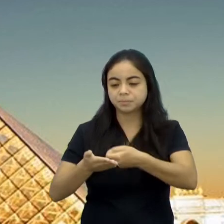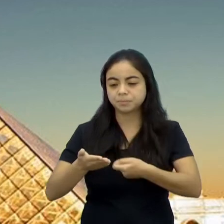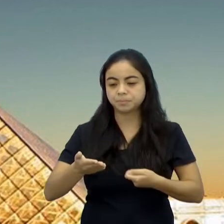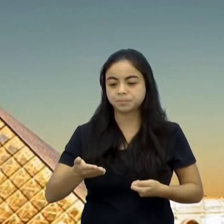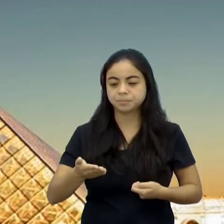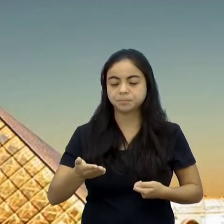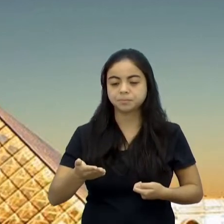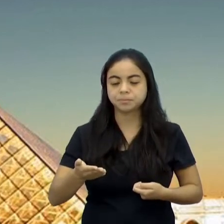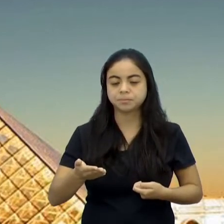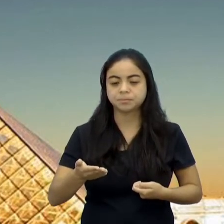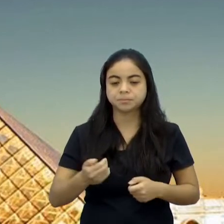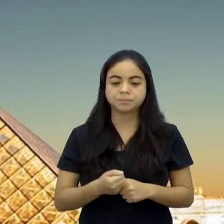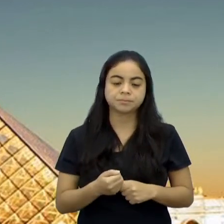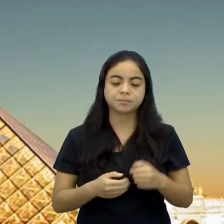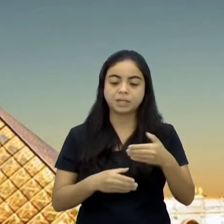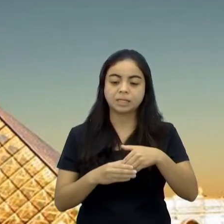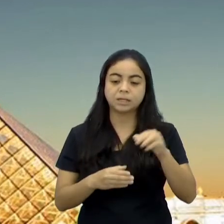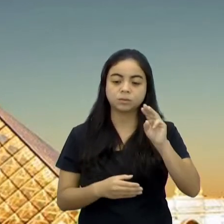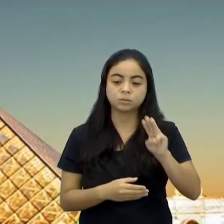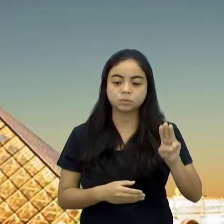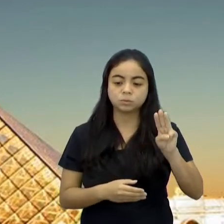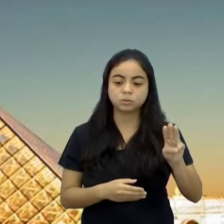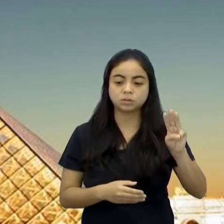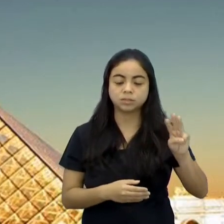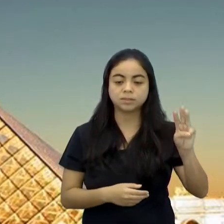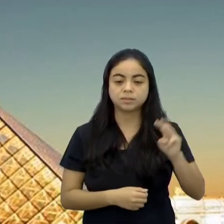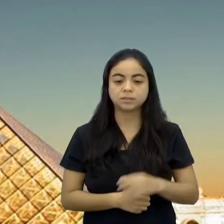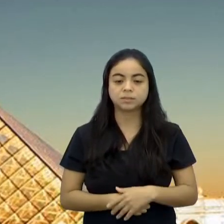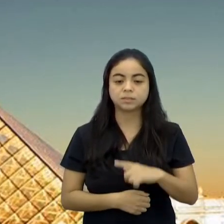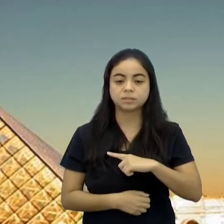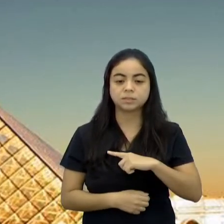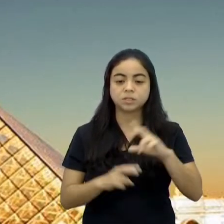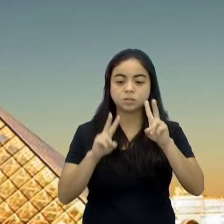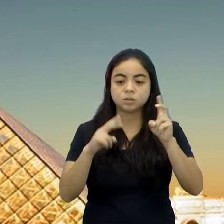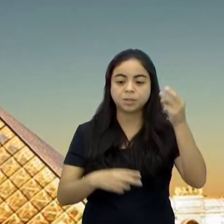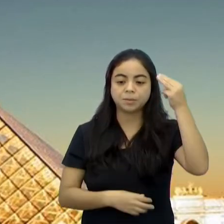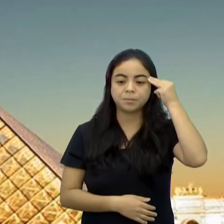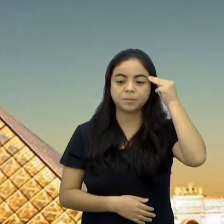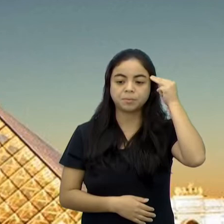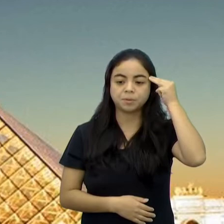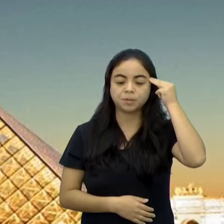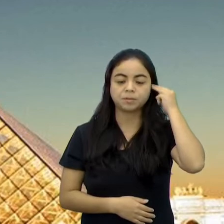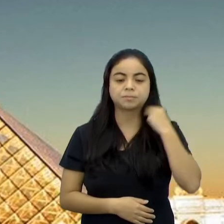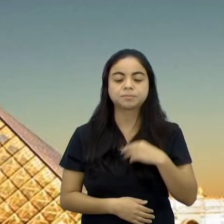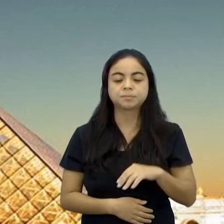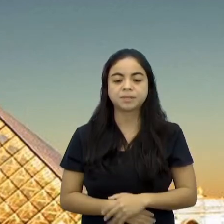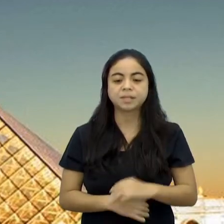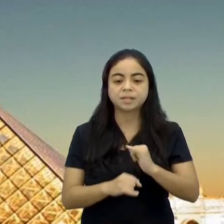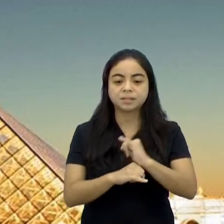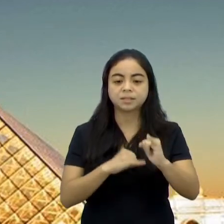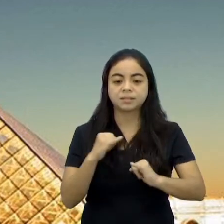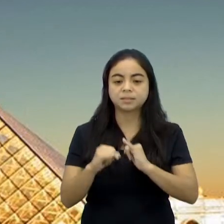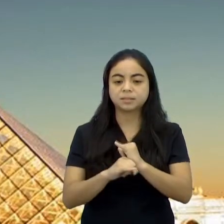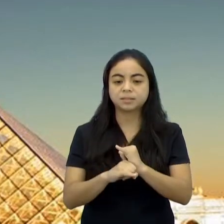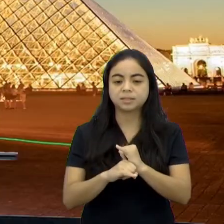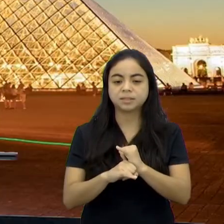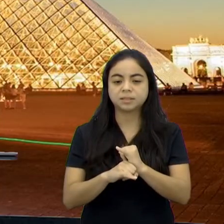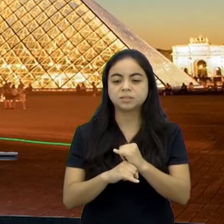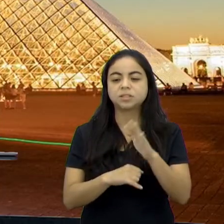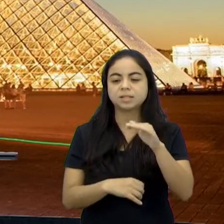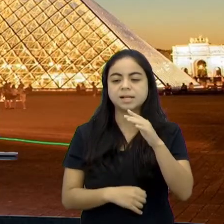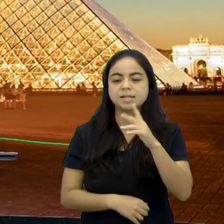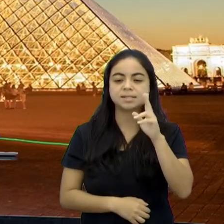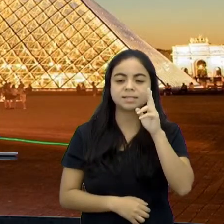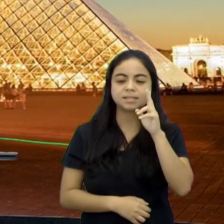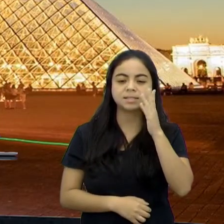lá dentro, né, do site do Museu do Meme, ele fala sobre memória, né? E na internet a gente tem, não sei se você tem, deve ter também,